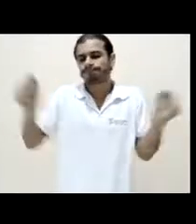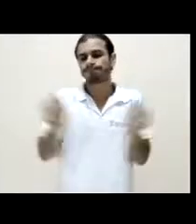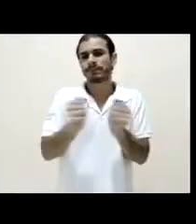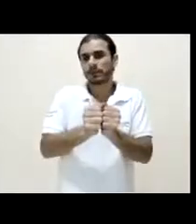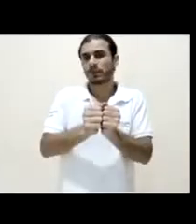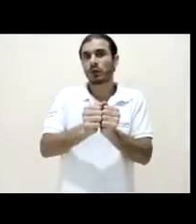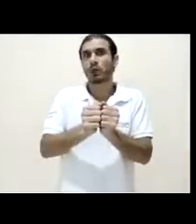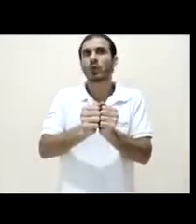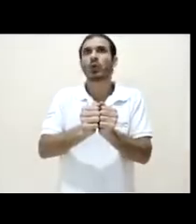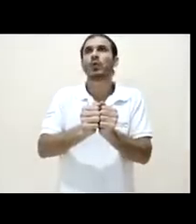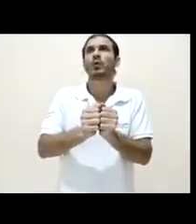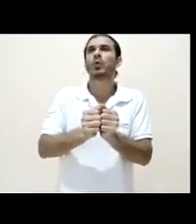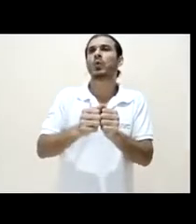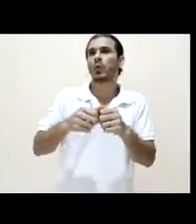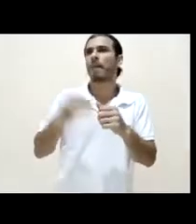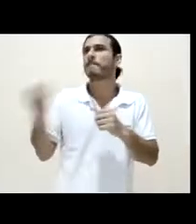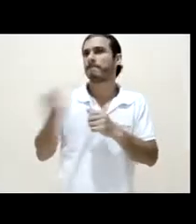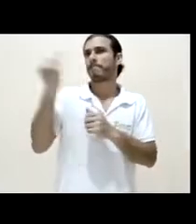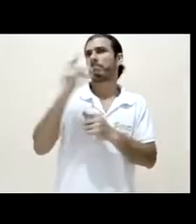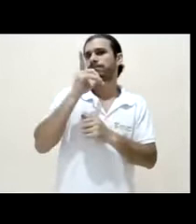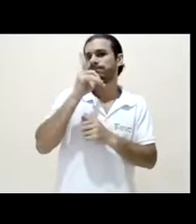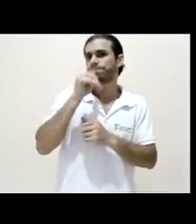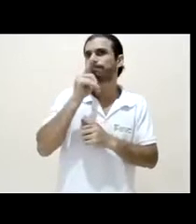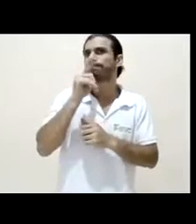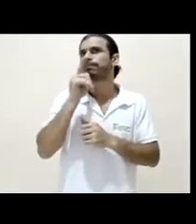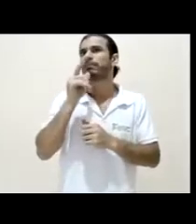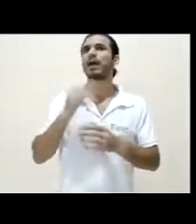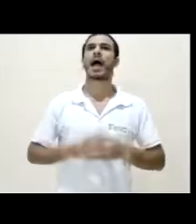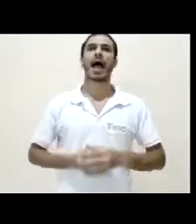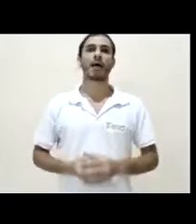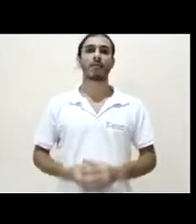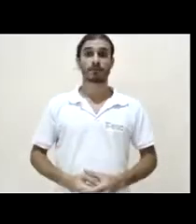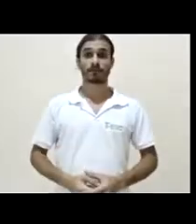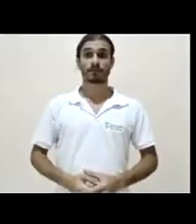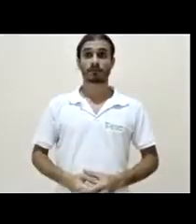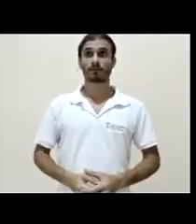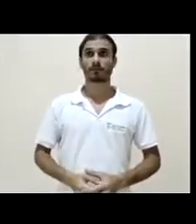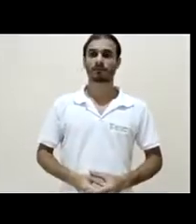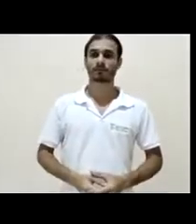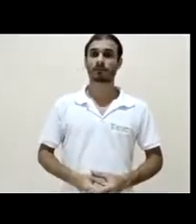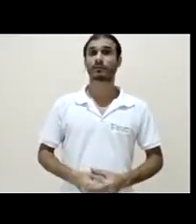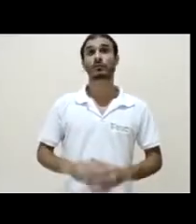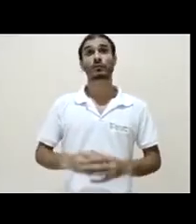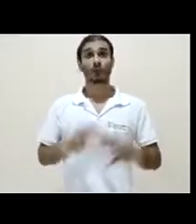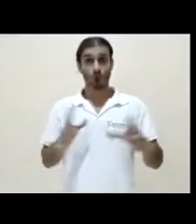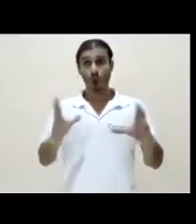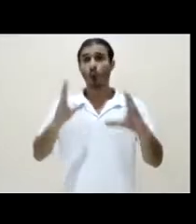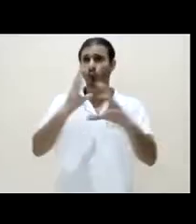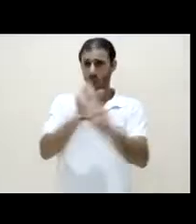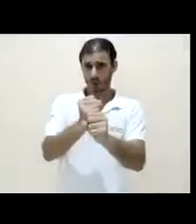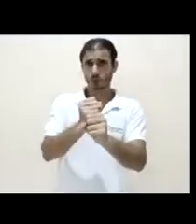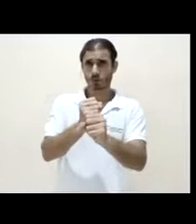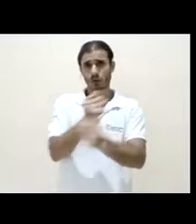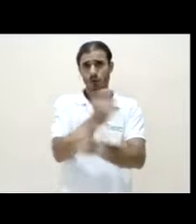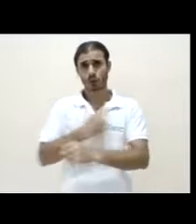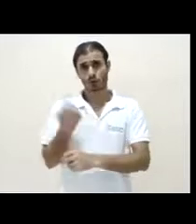da agropecuária. Os resultados esperados e futuros, a gente pretende ampliar o conhecimento do